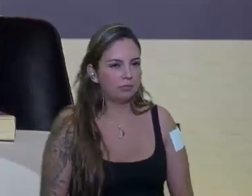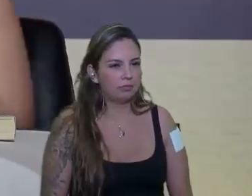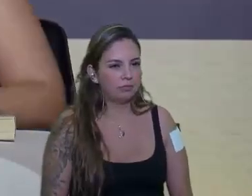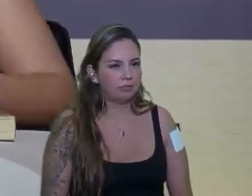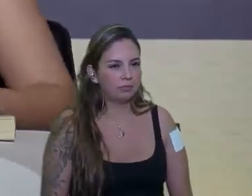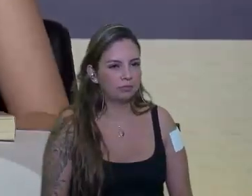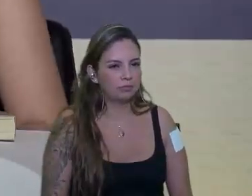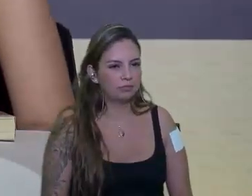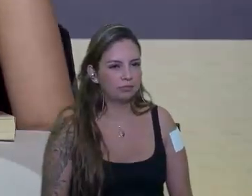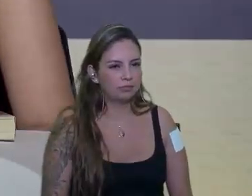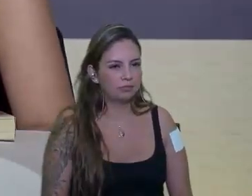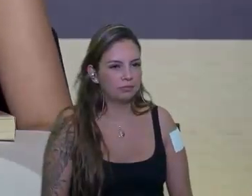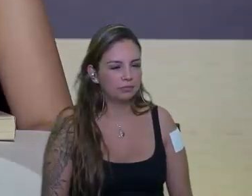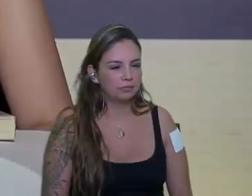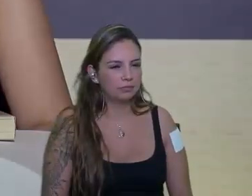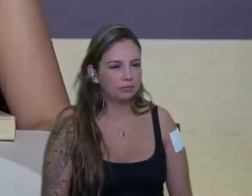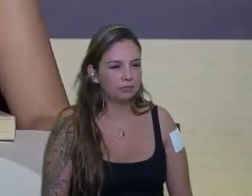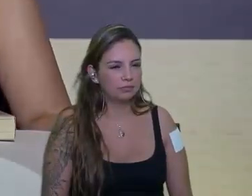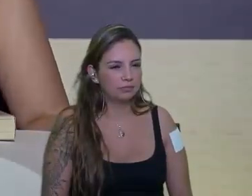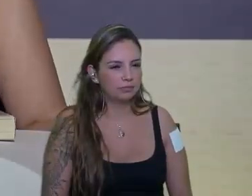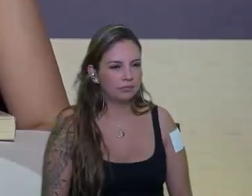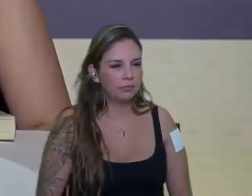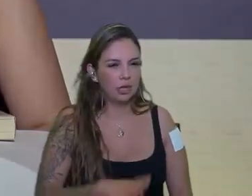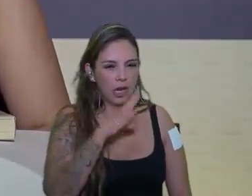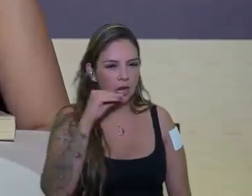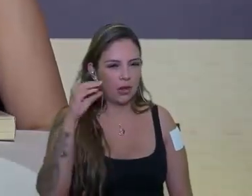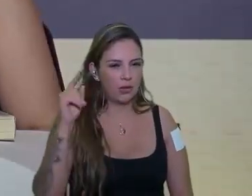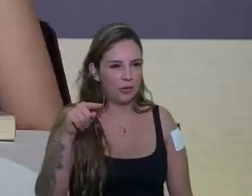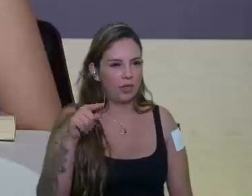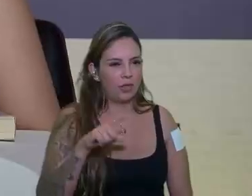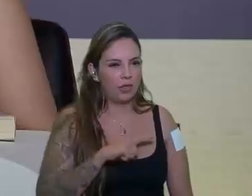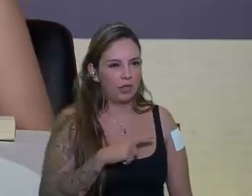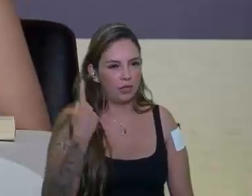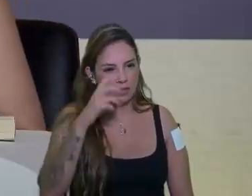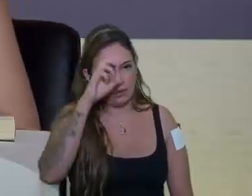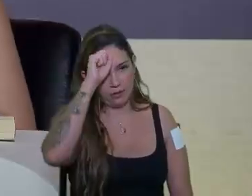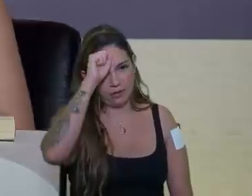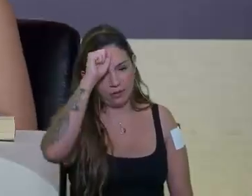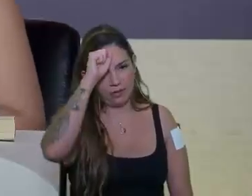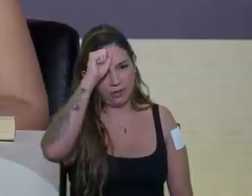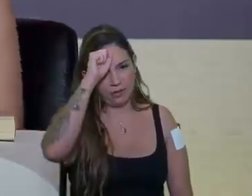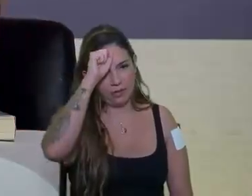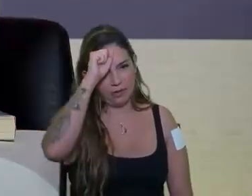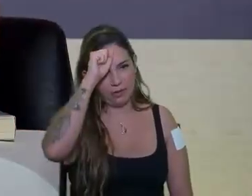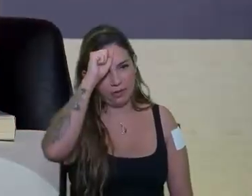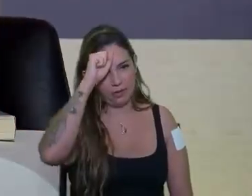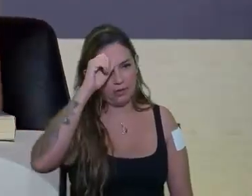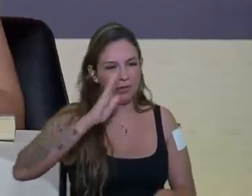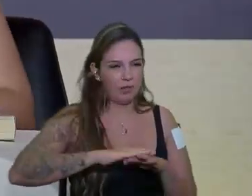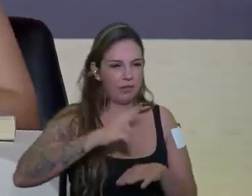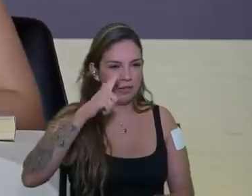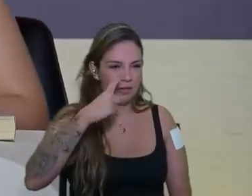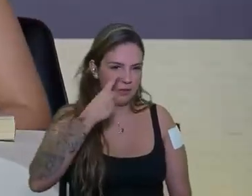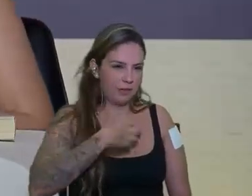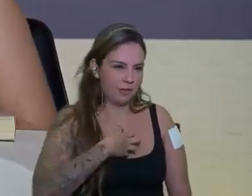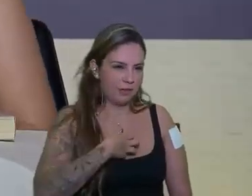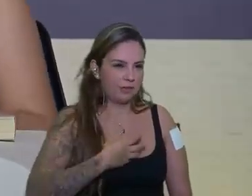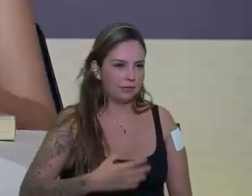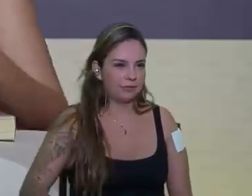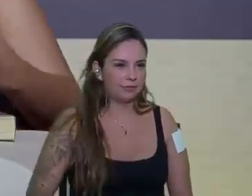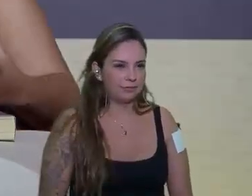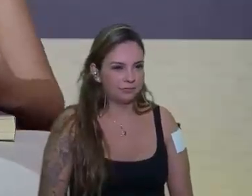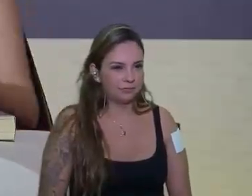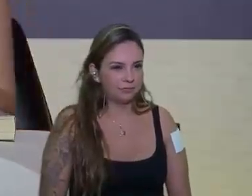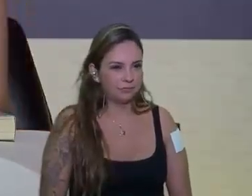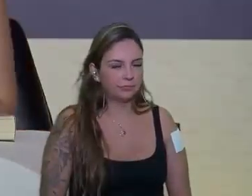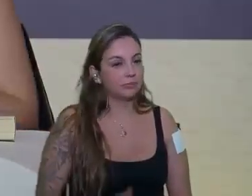E, enfim, eu acho que a adolescência tem muito a ver com isso, com a gente aprender que as coisas têm mais de um jeito de ser e mais